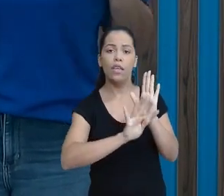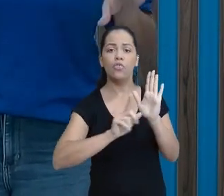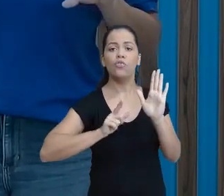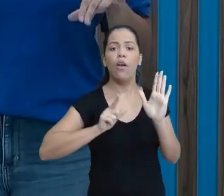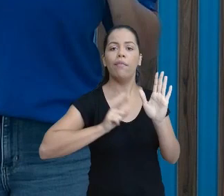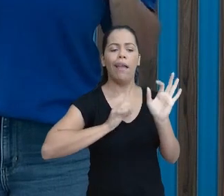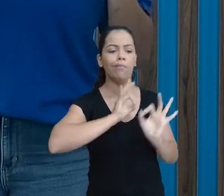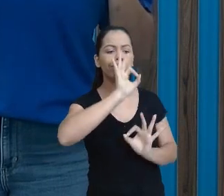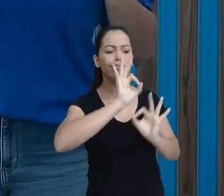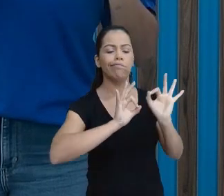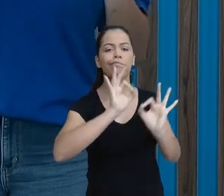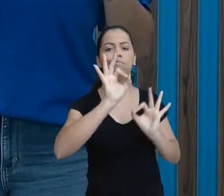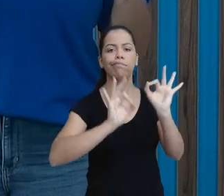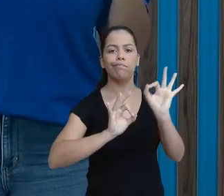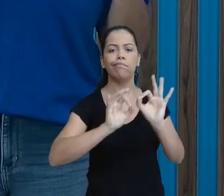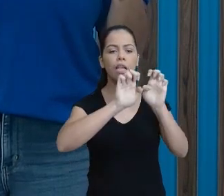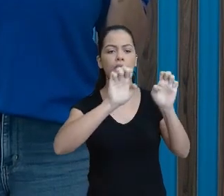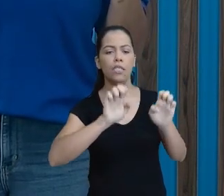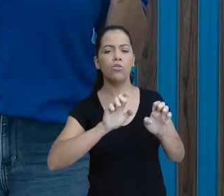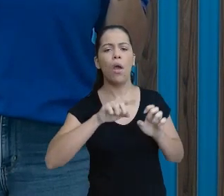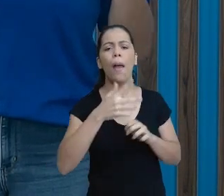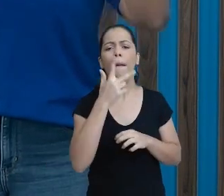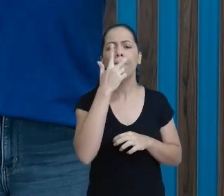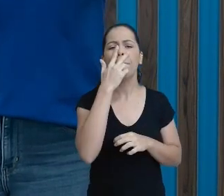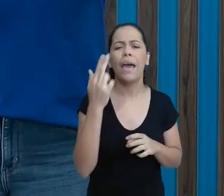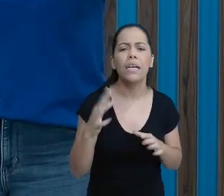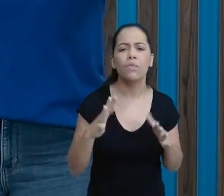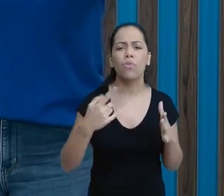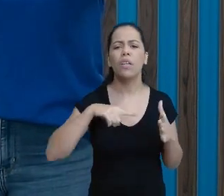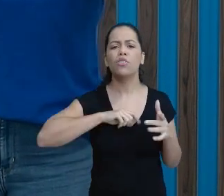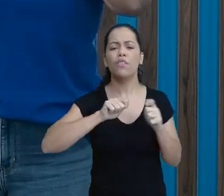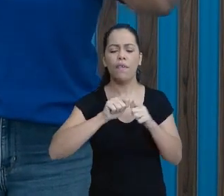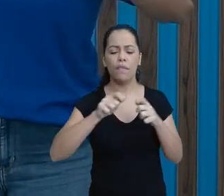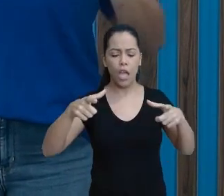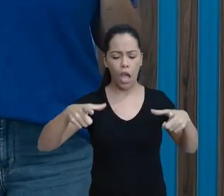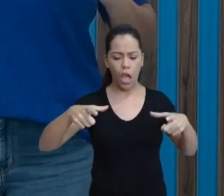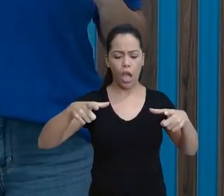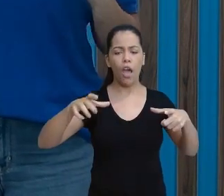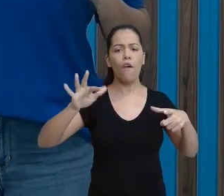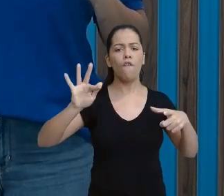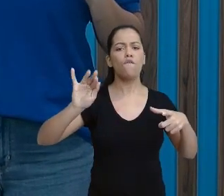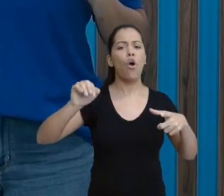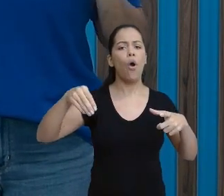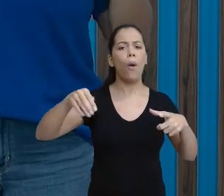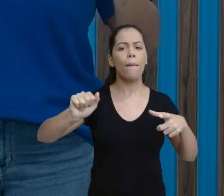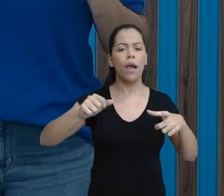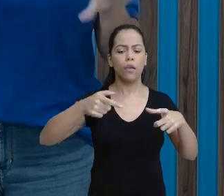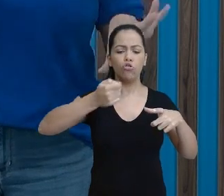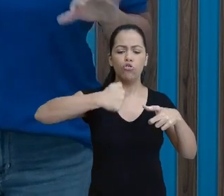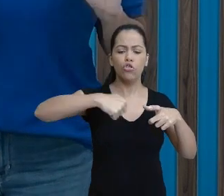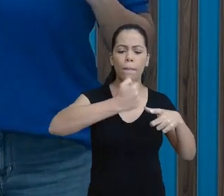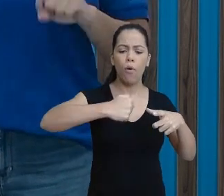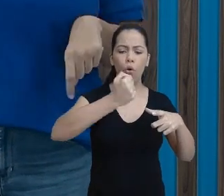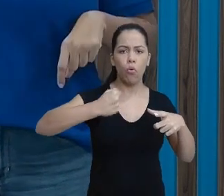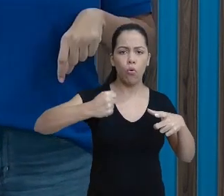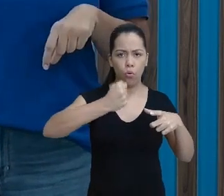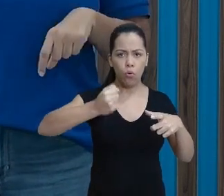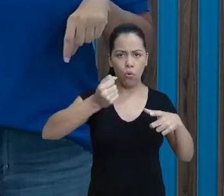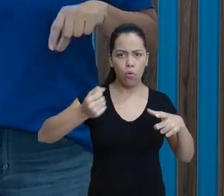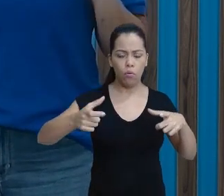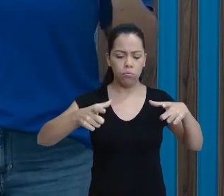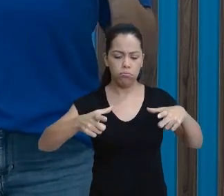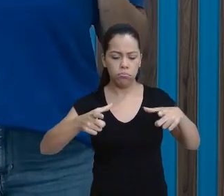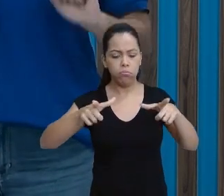Eles seriam quase como formas de bolo, sabe? Ou formas de biscoito. Se eu falo para vocês,